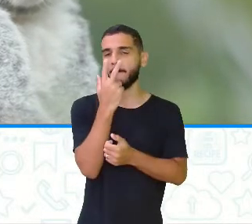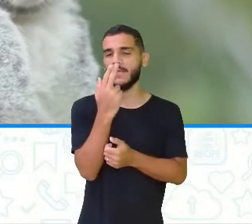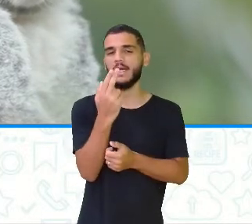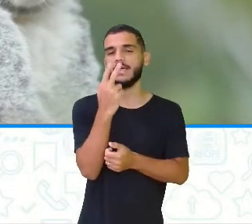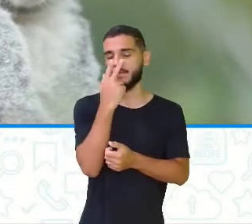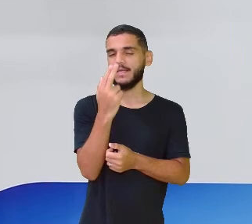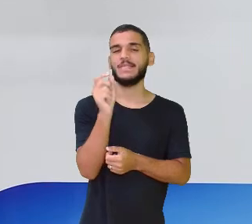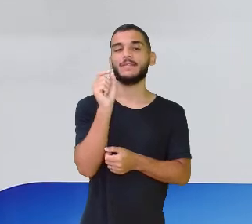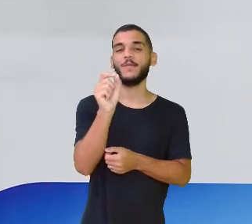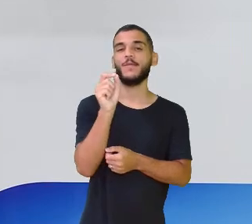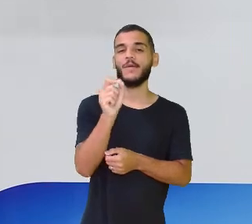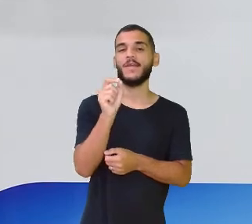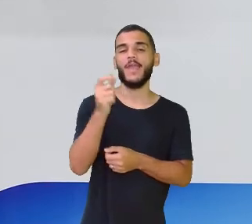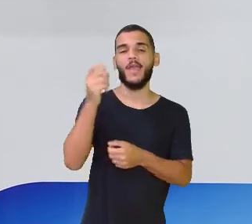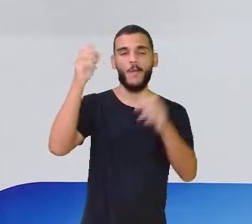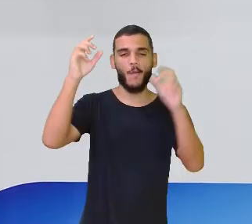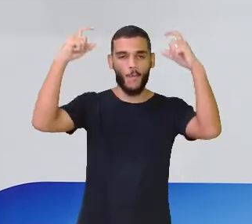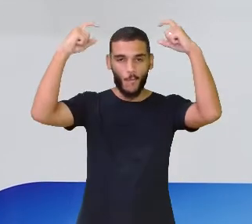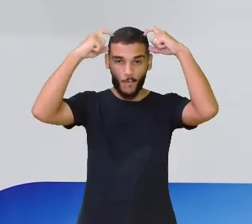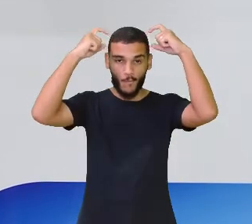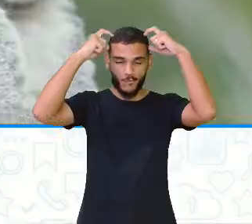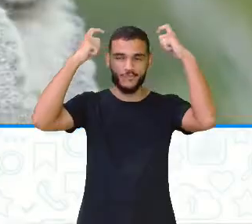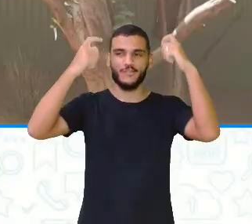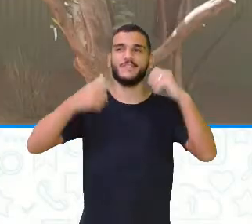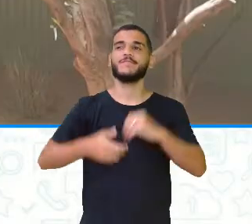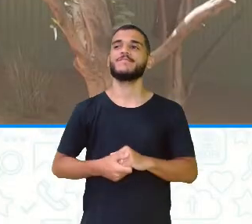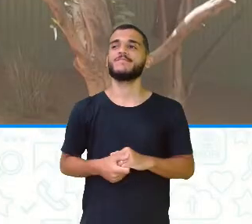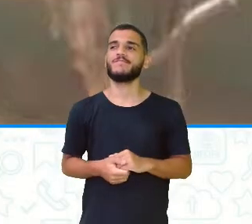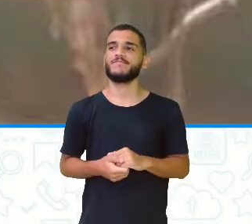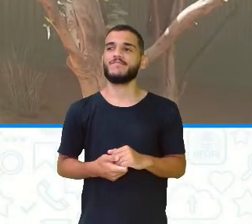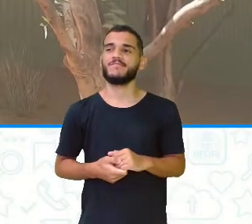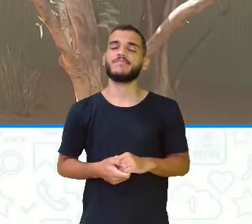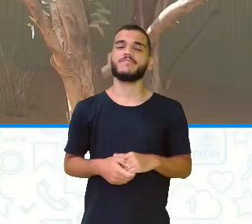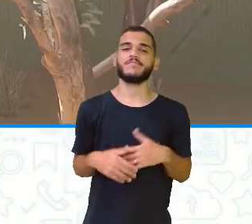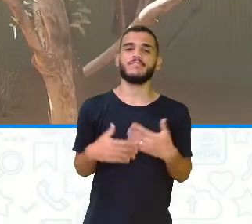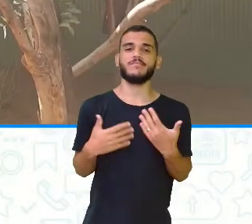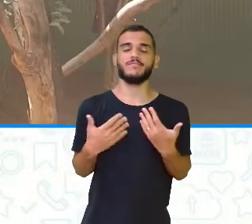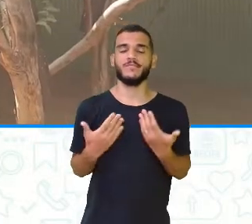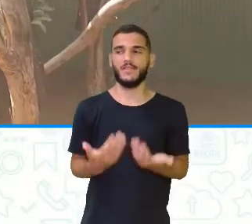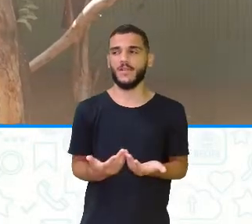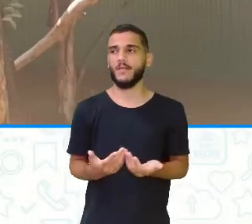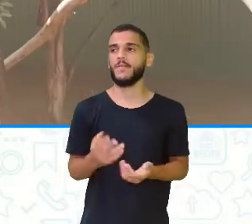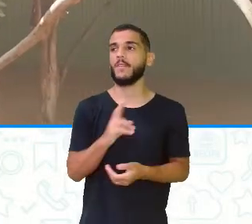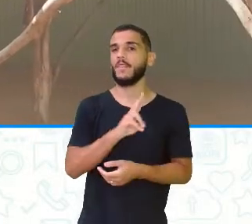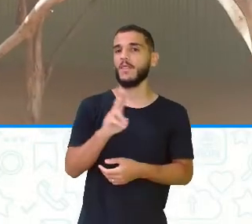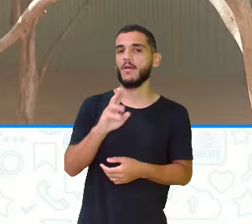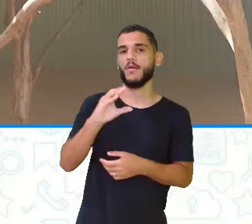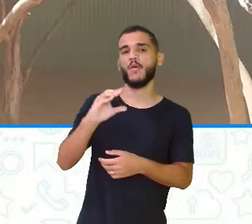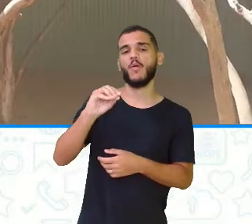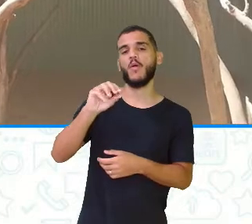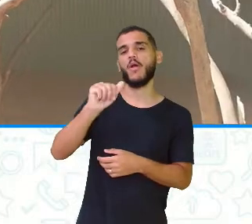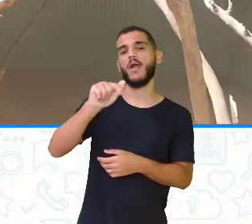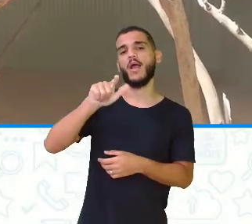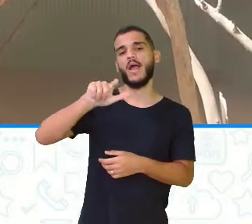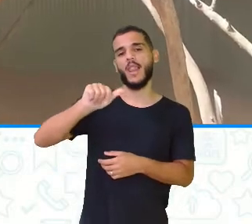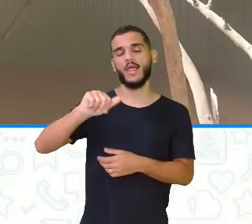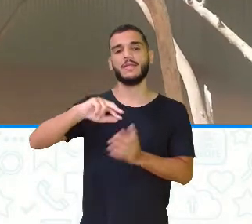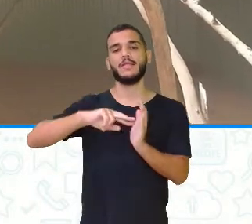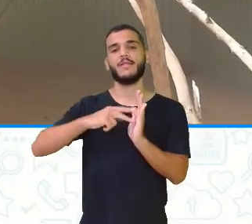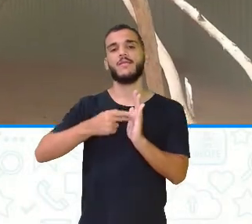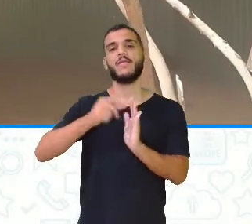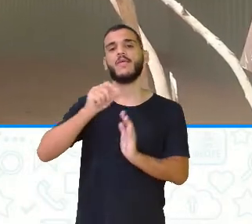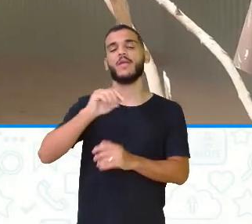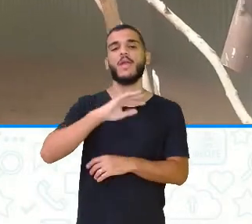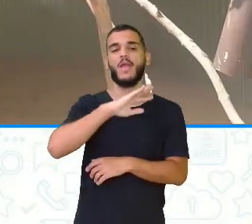nem preocupado, professora Márcia. Olha como ele tá ali, maravilhosinho, ó. Então, o nome koala significa animal que